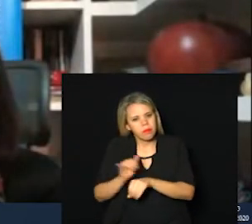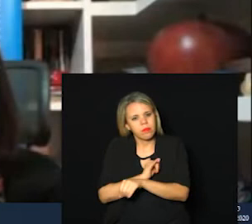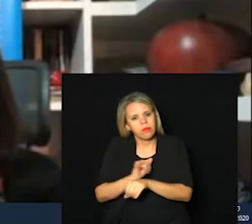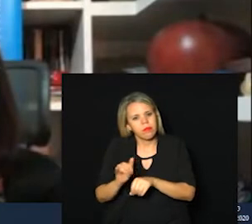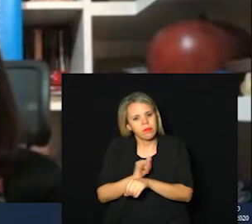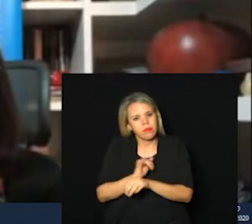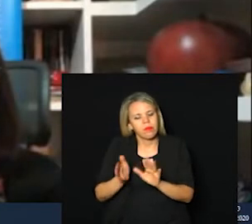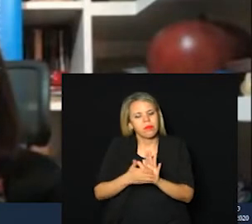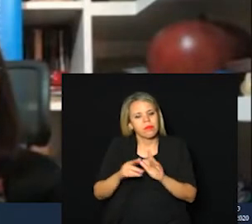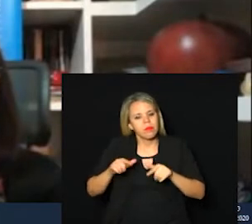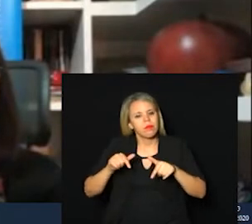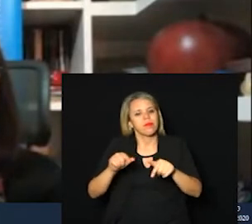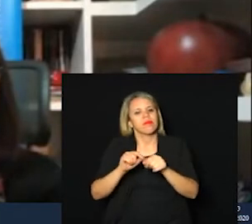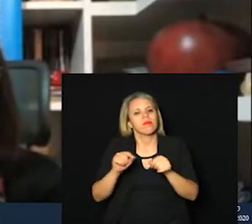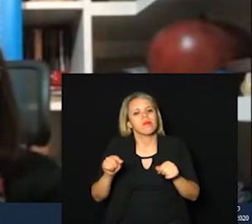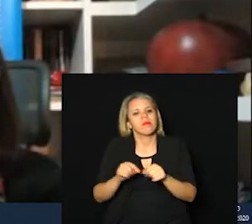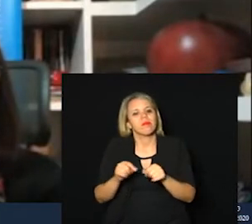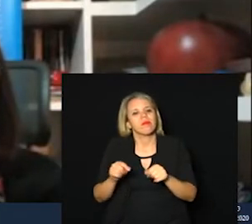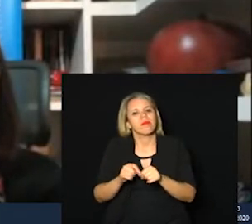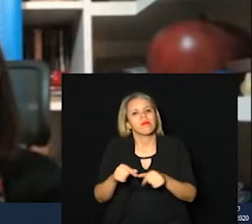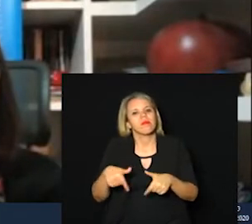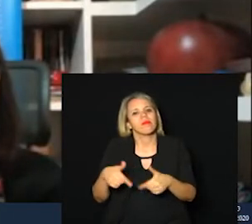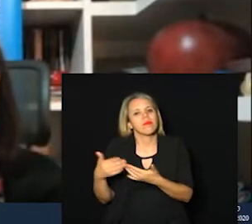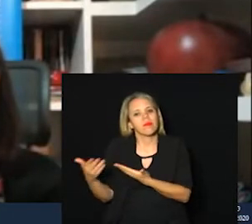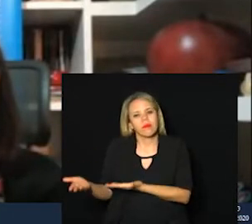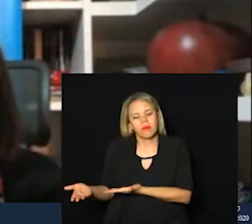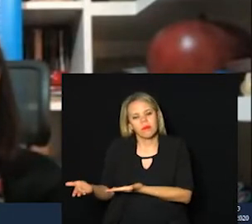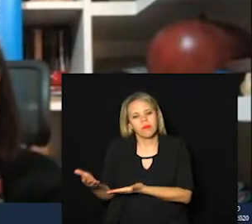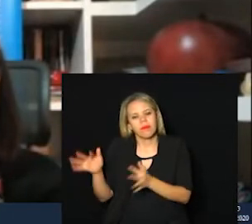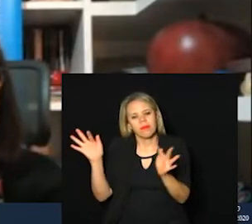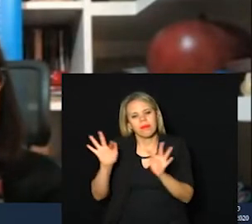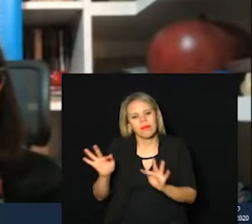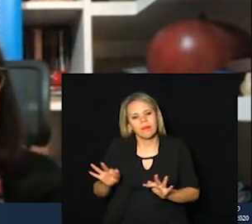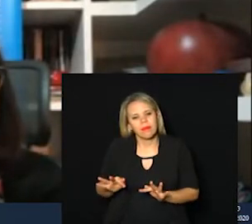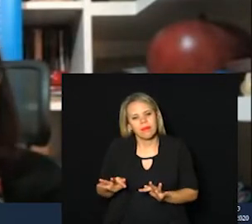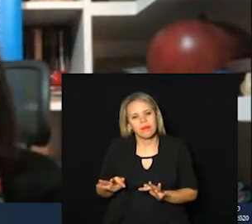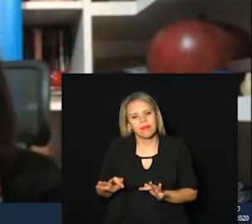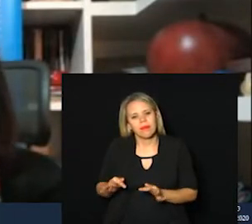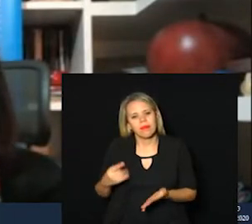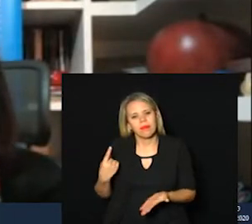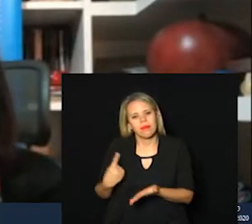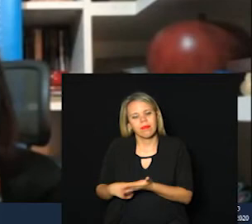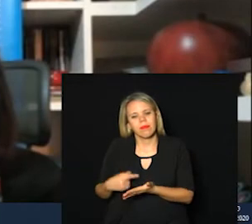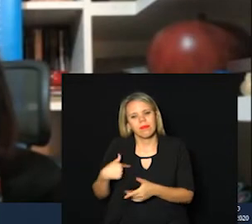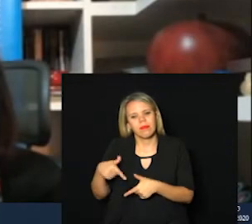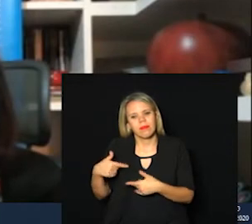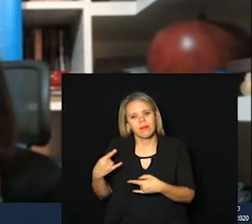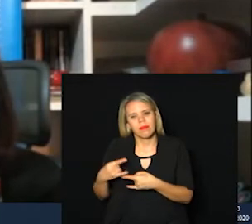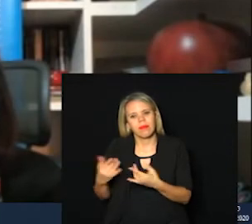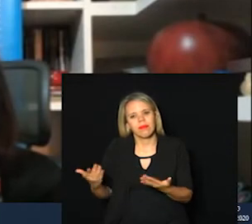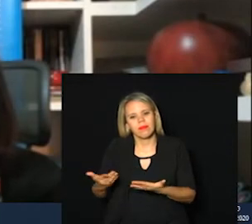e proativo na sua atuação. E eu fico muito feliz de contar com você mediando essa live hoje, não só pela